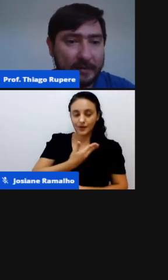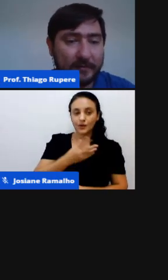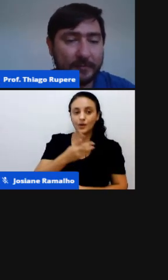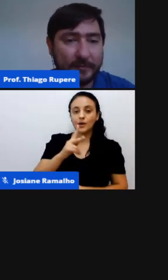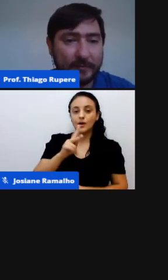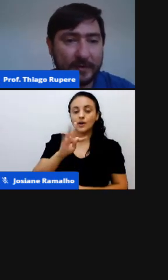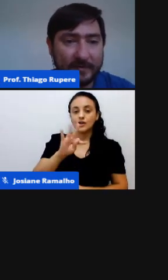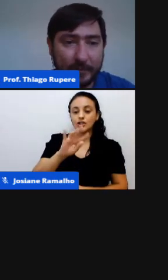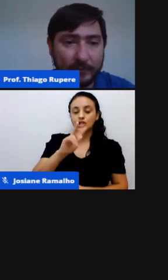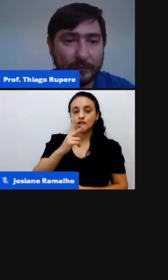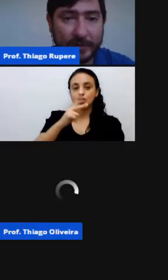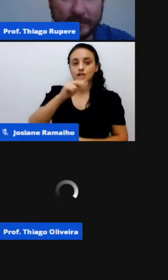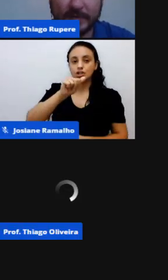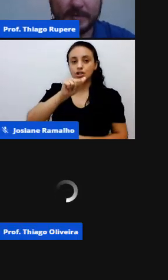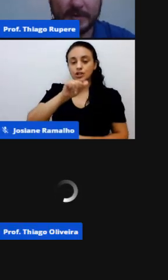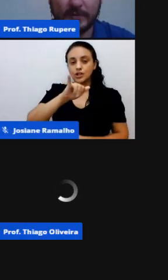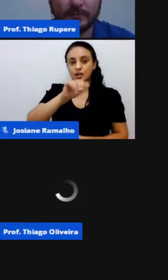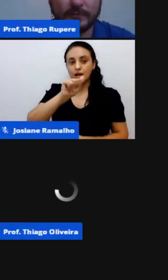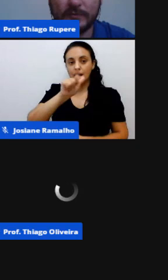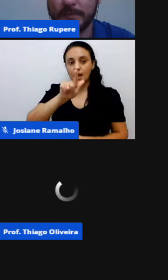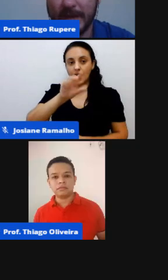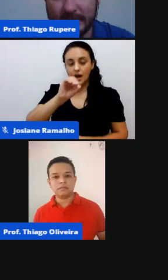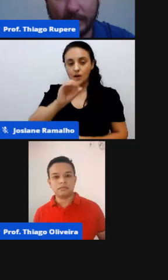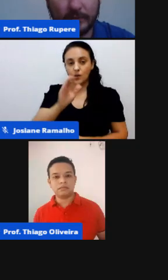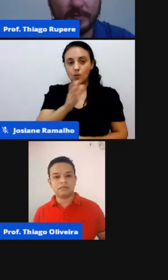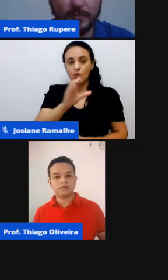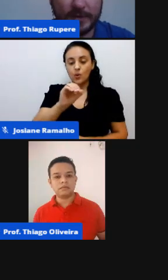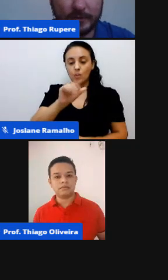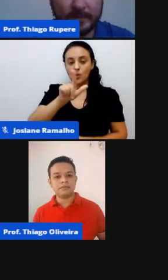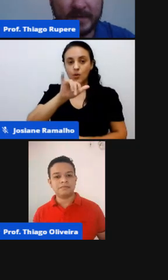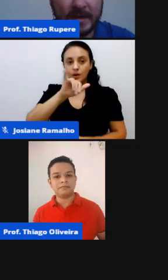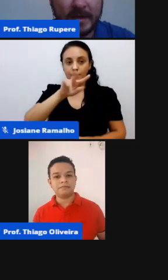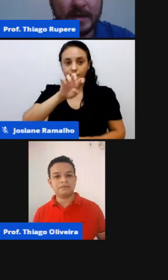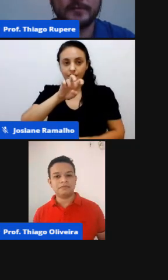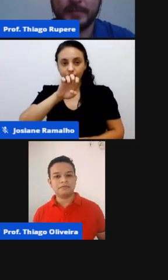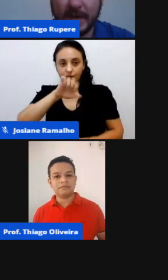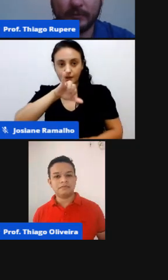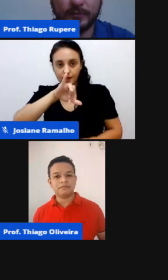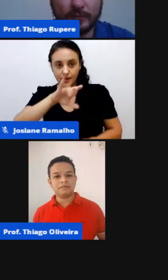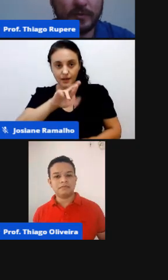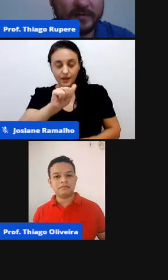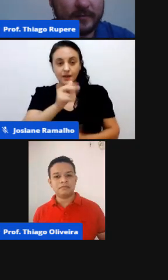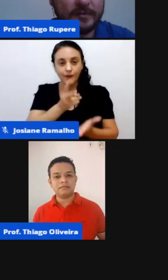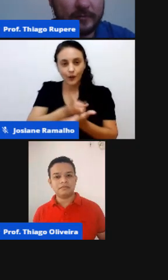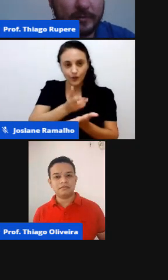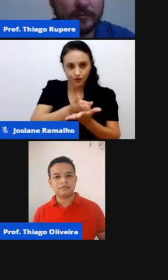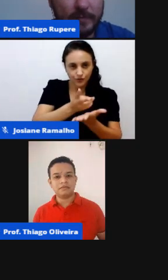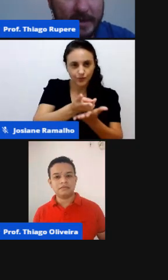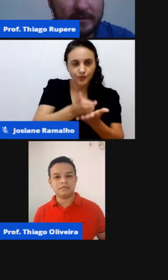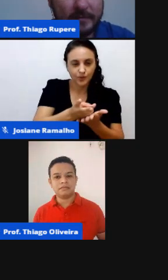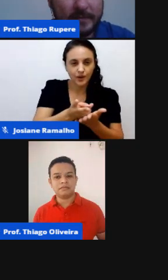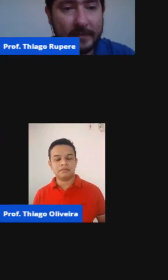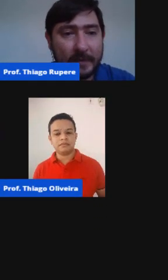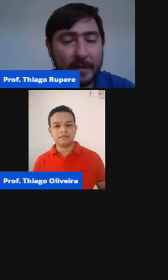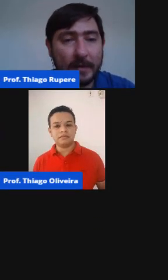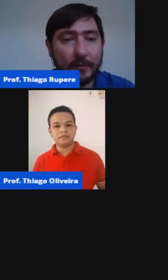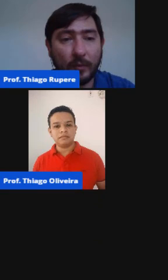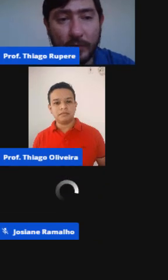essas ferramentas para vocês, aprofundando também o assunto. Eu espero ter contribuído Espero do fundo do coração que estejam todos